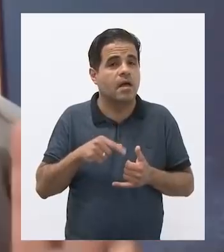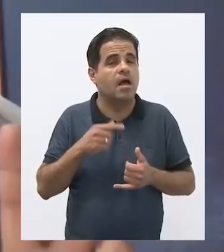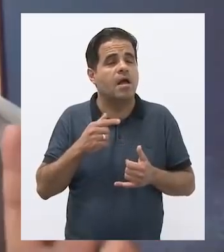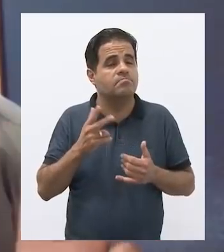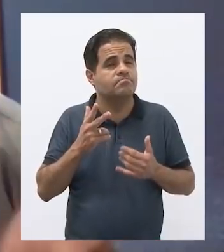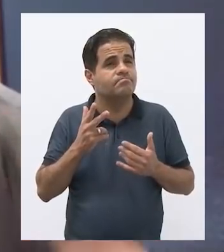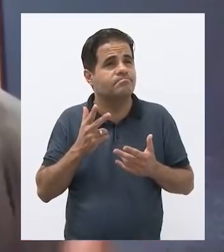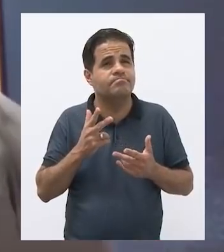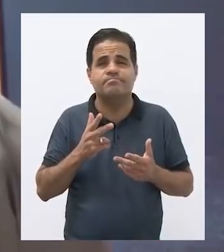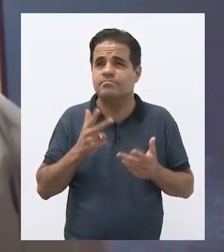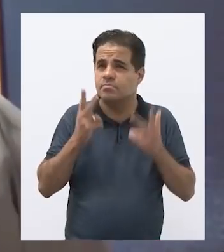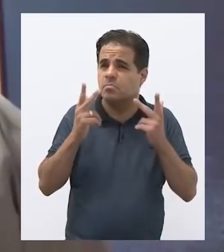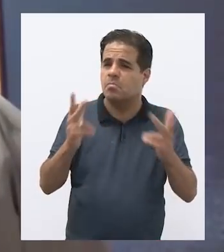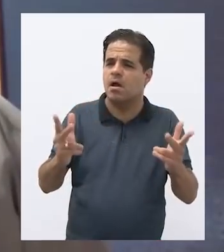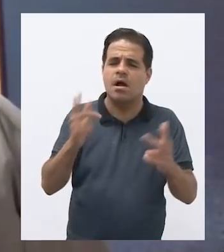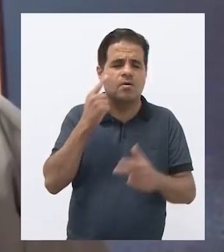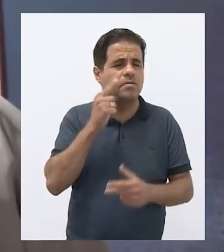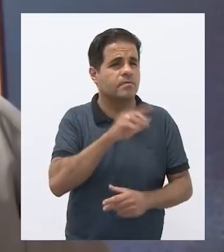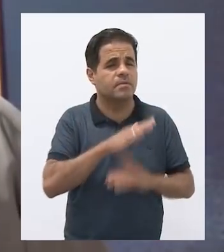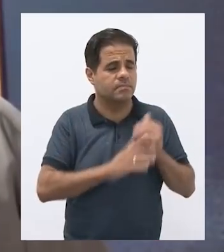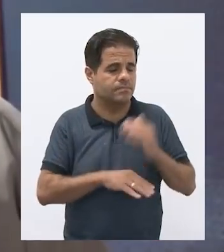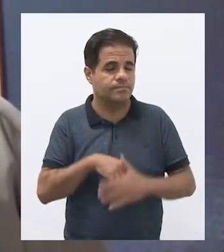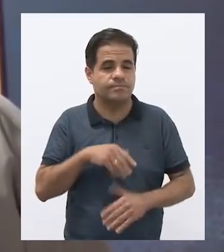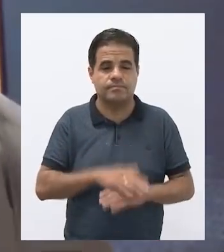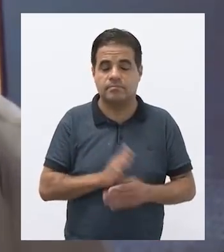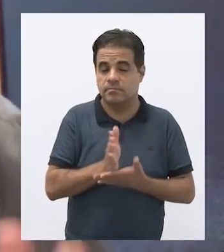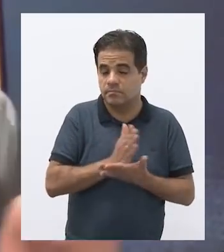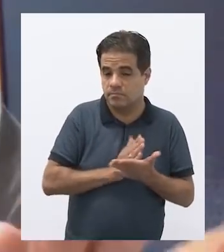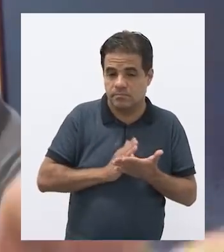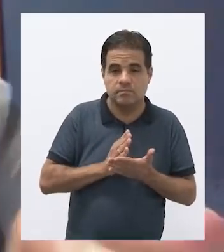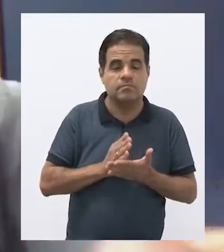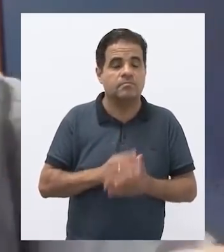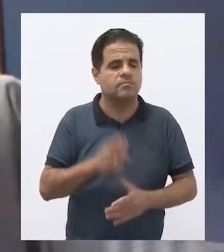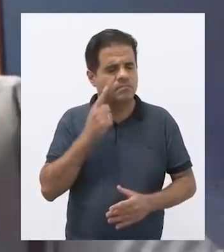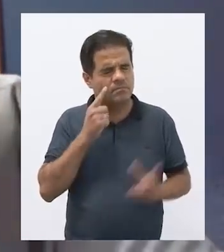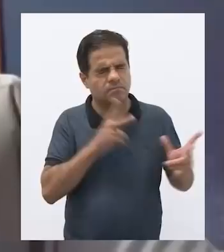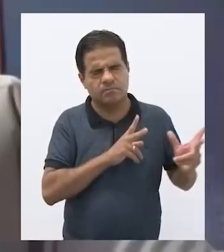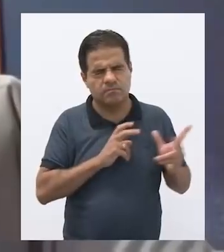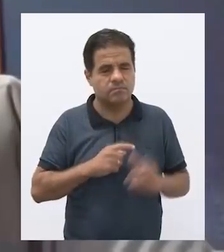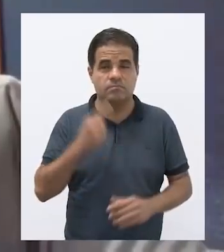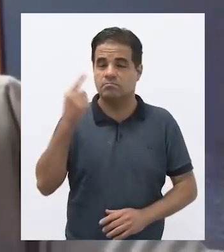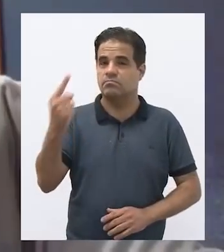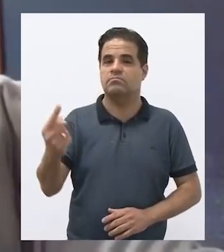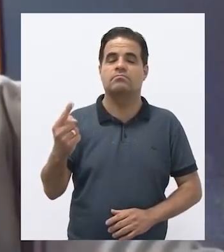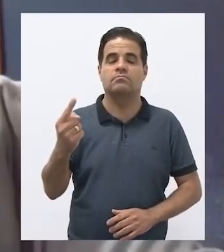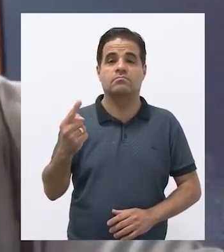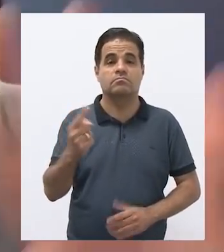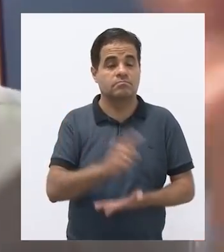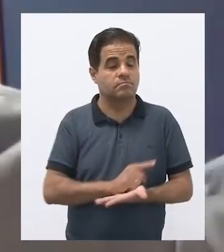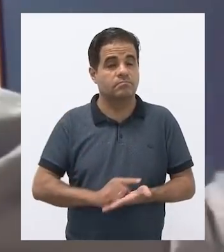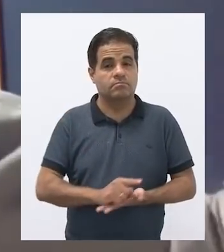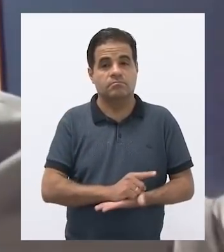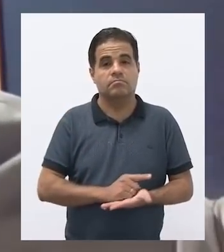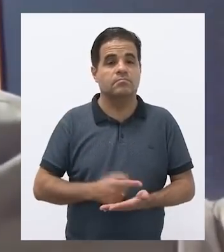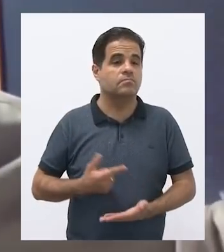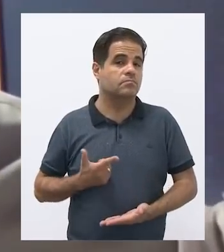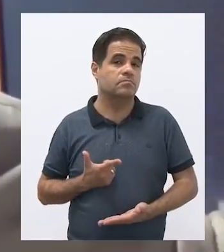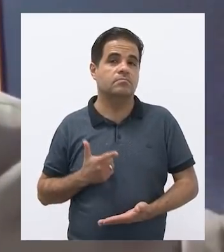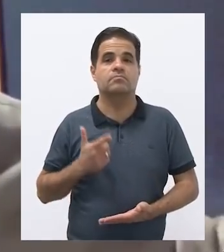comum, mesmo na prática não existindo mais essa divisão, há quem se perceba um no digital e